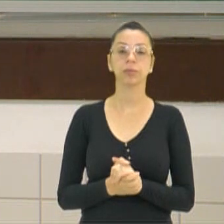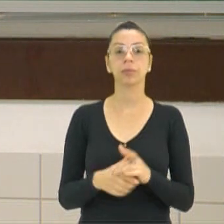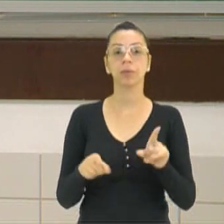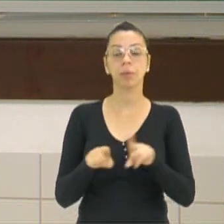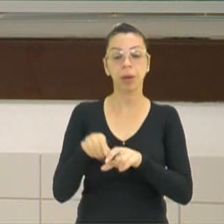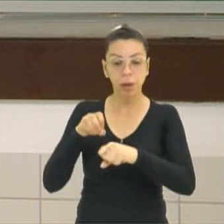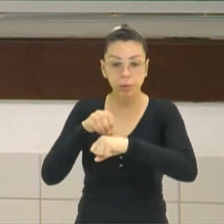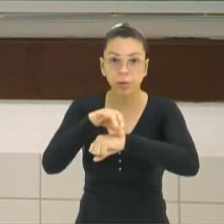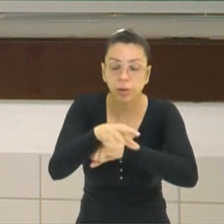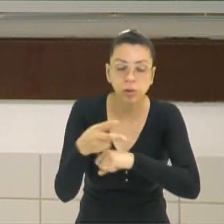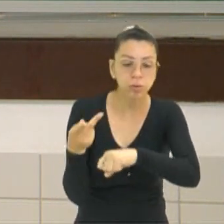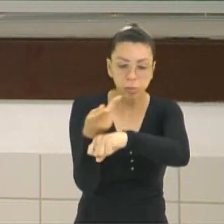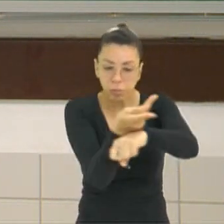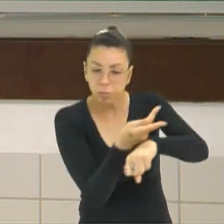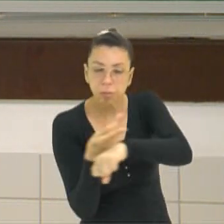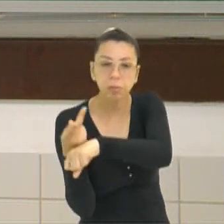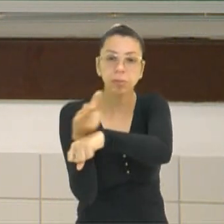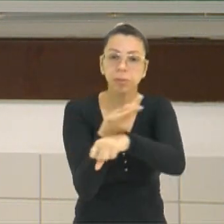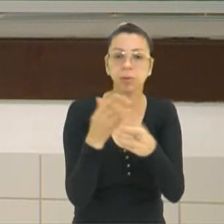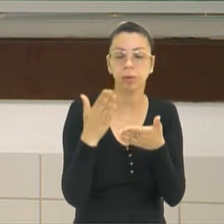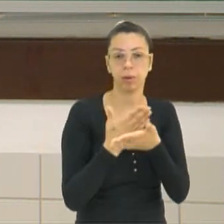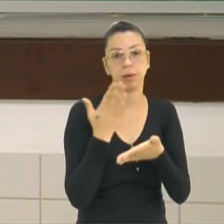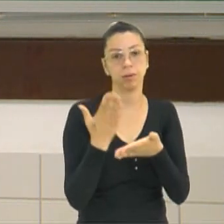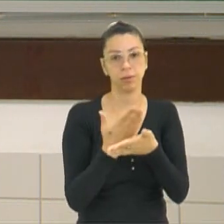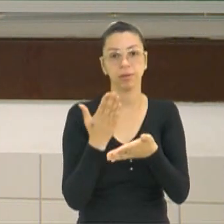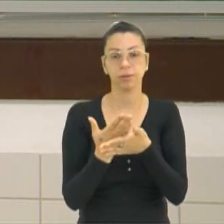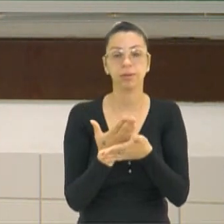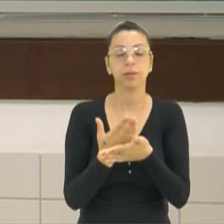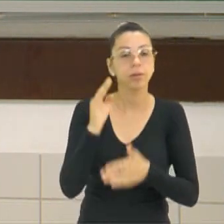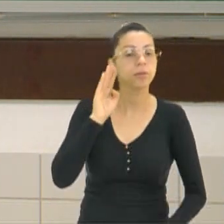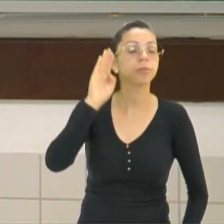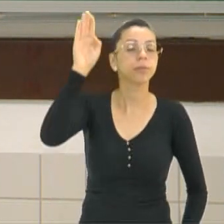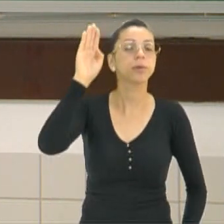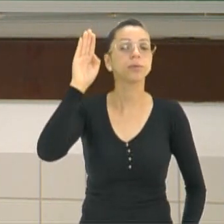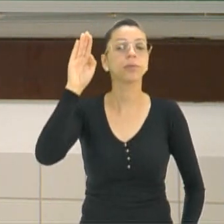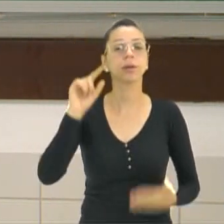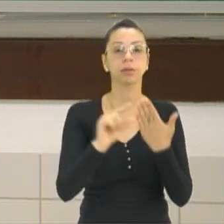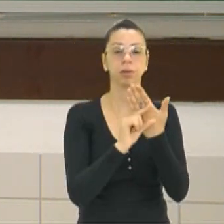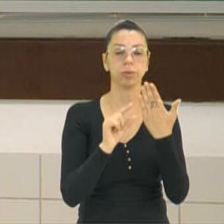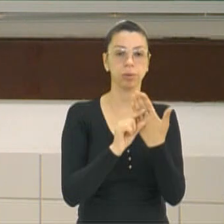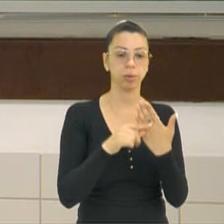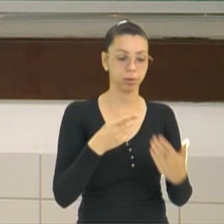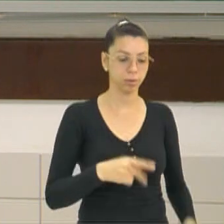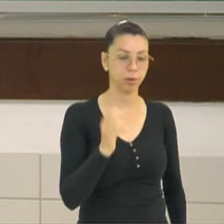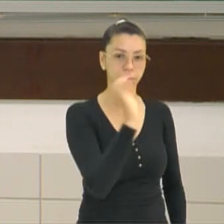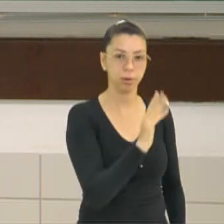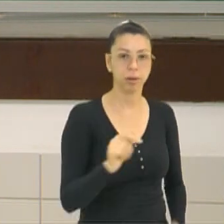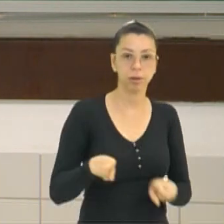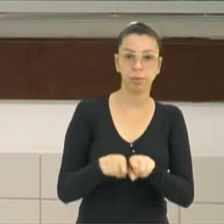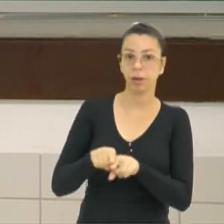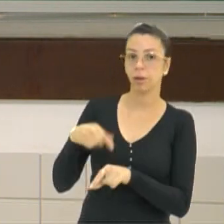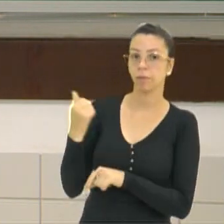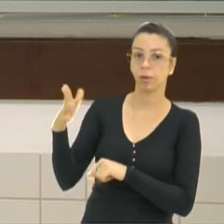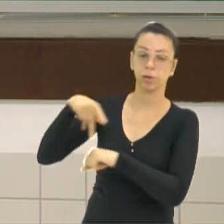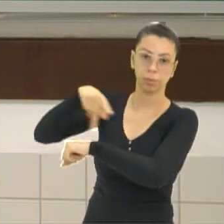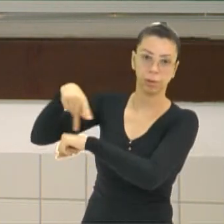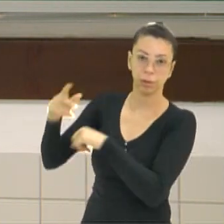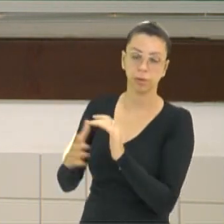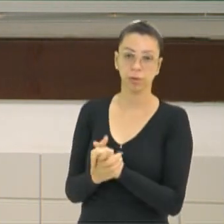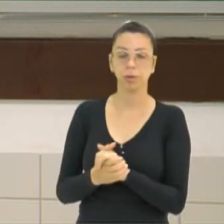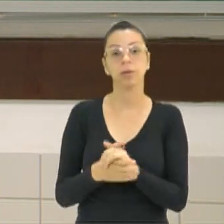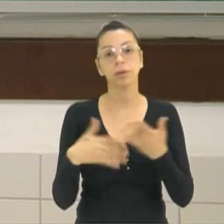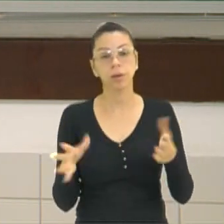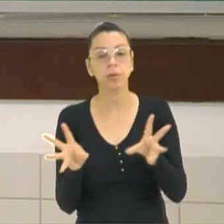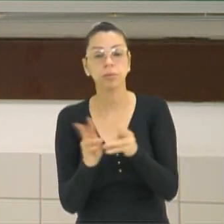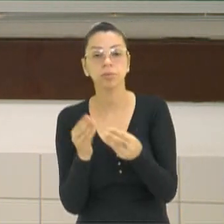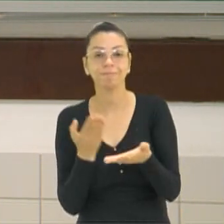que eu dei para vocês de buscar livros, de buscar os principais autores internacionais e brasileiros também. Ok? Então foi isso que a gente conversou na aula